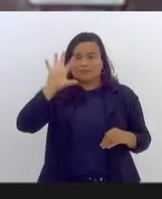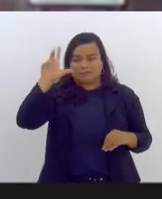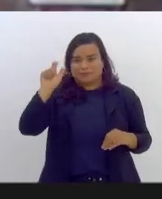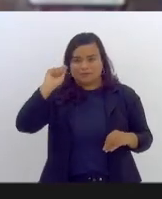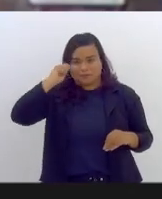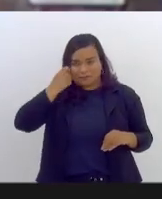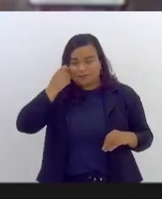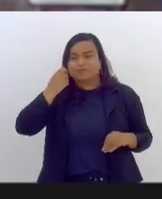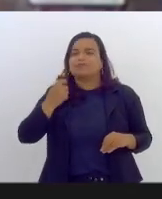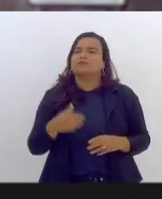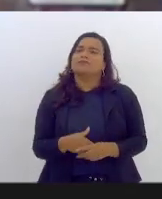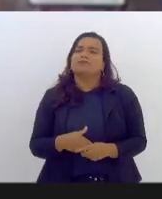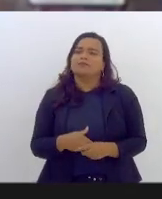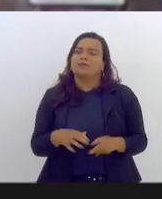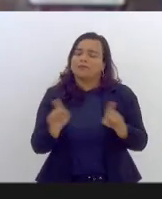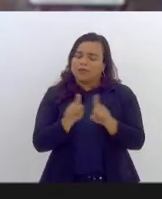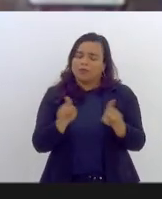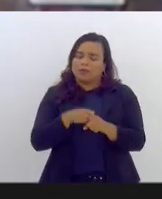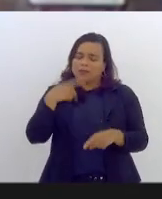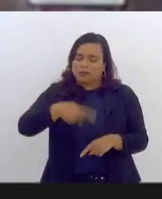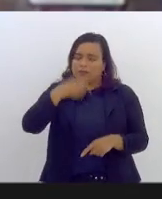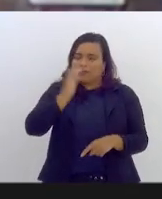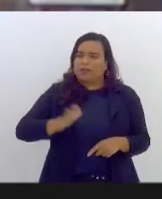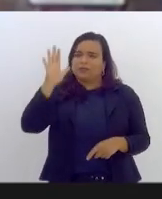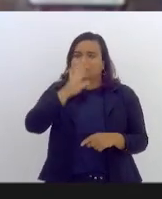africana e todos nós brasileiros